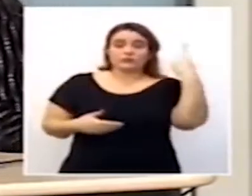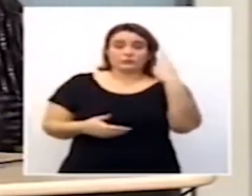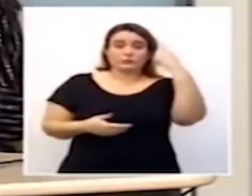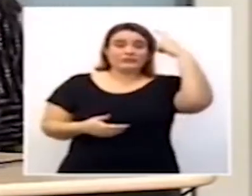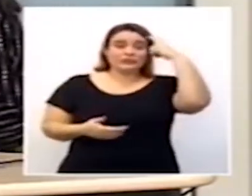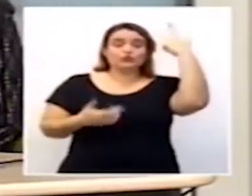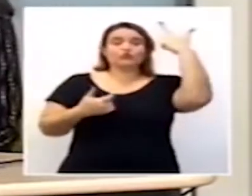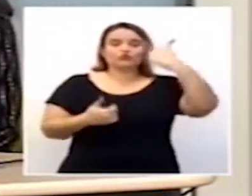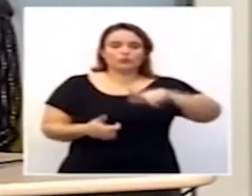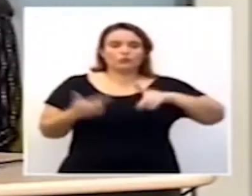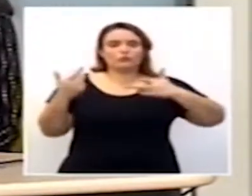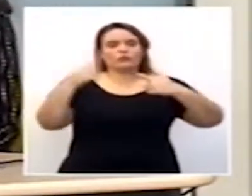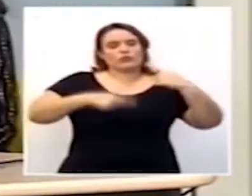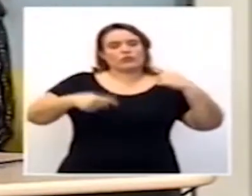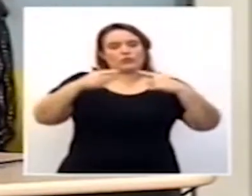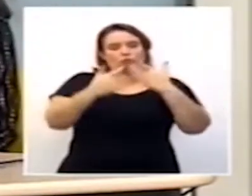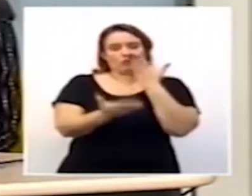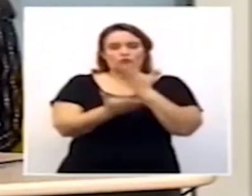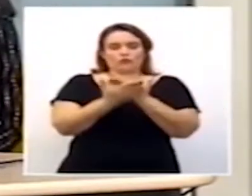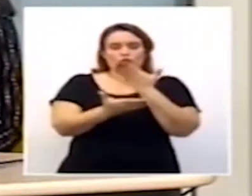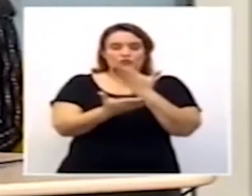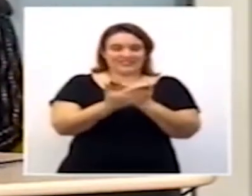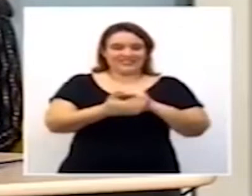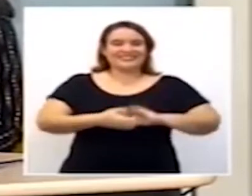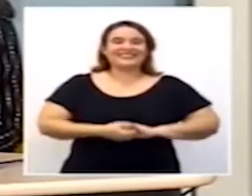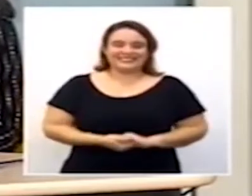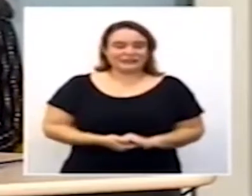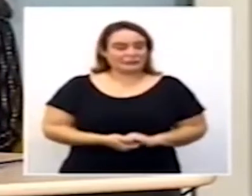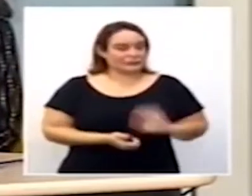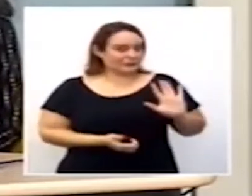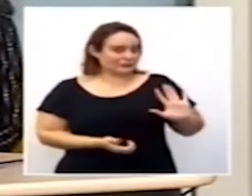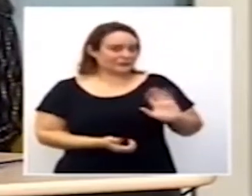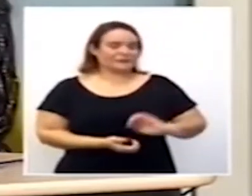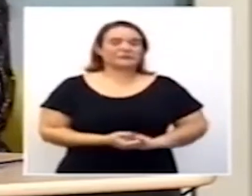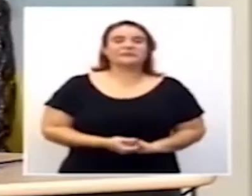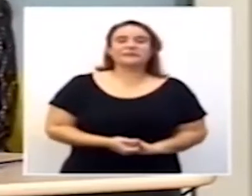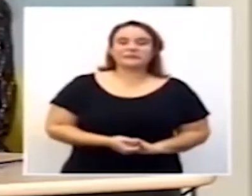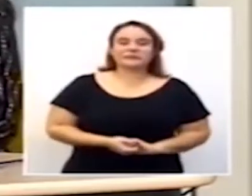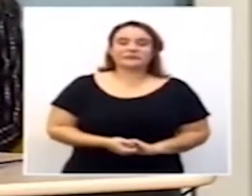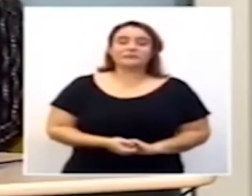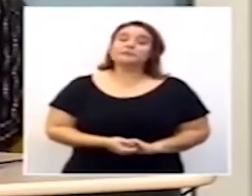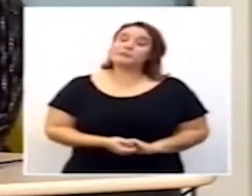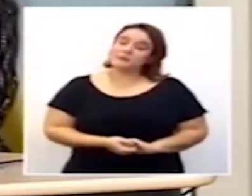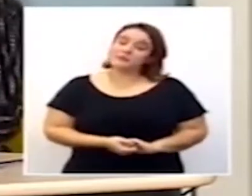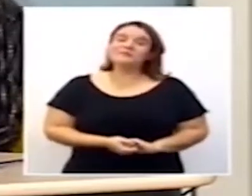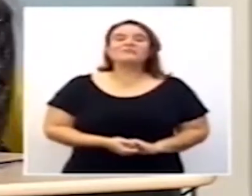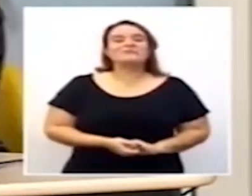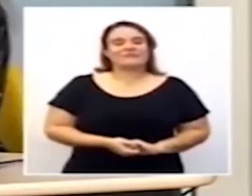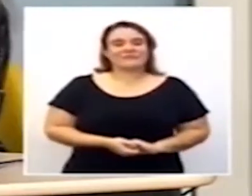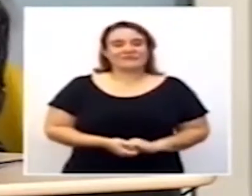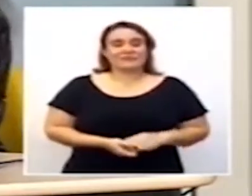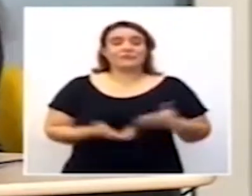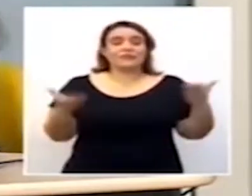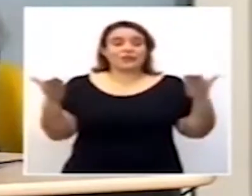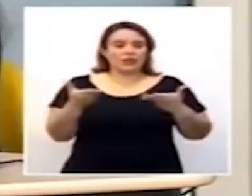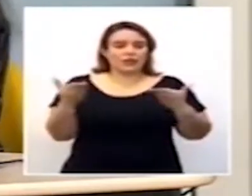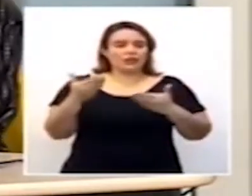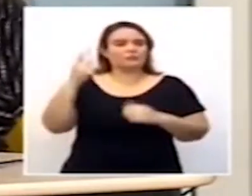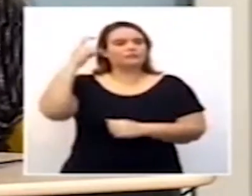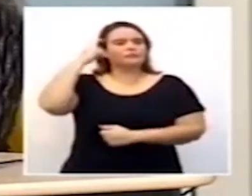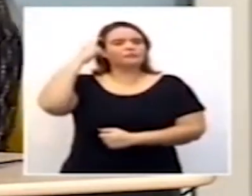objetivo da nossa aula um deles né ser as ok muito bem então agora